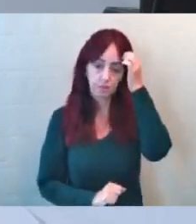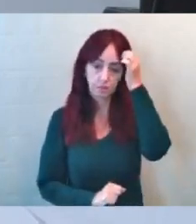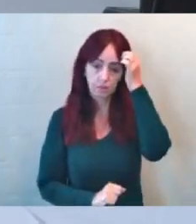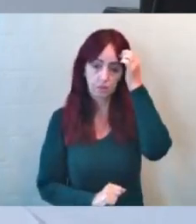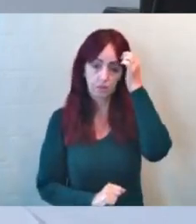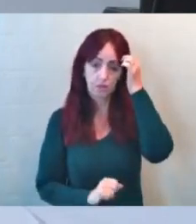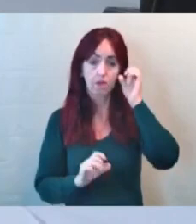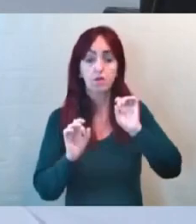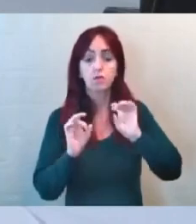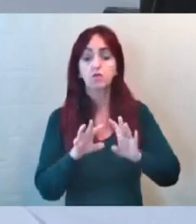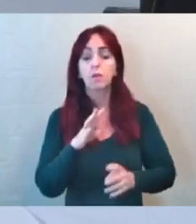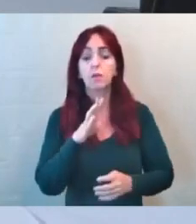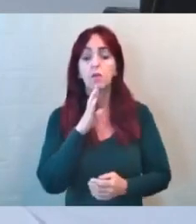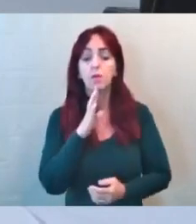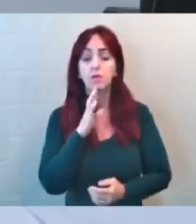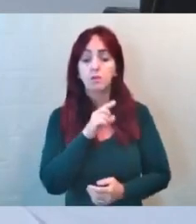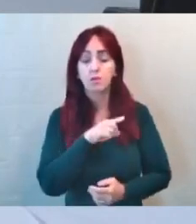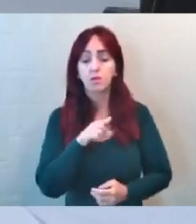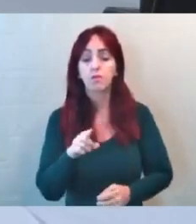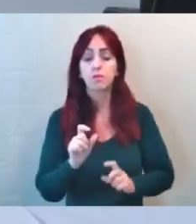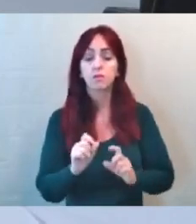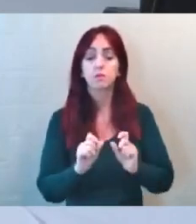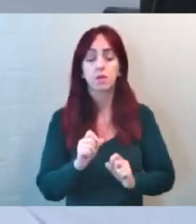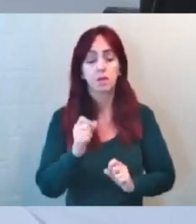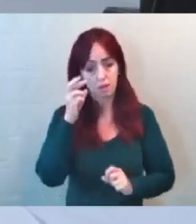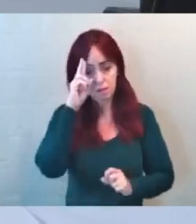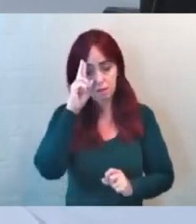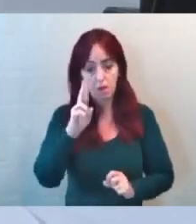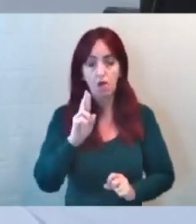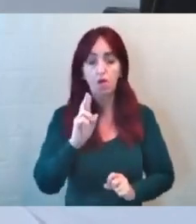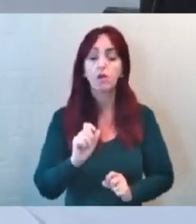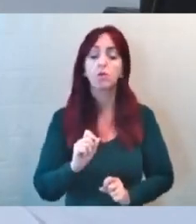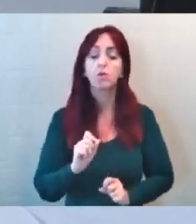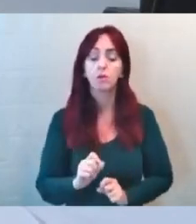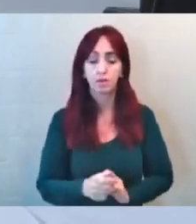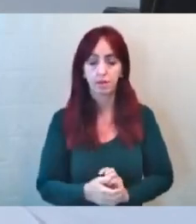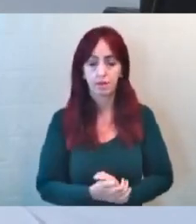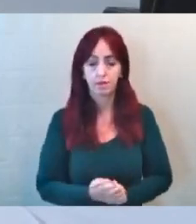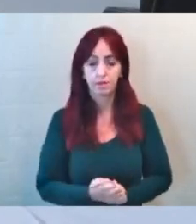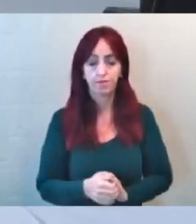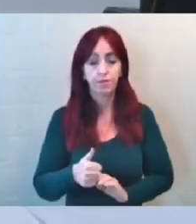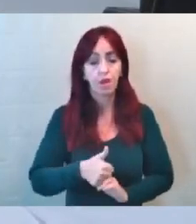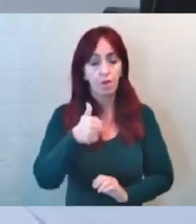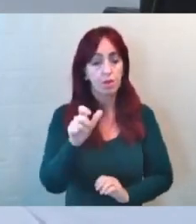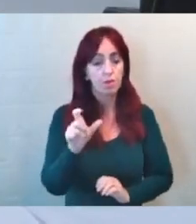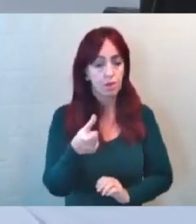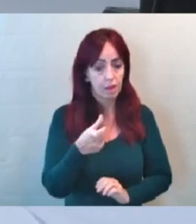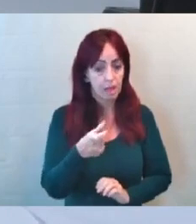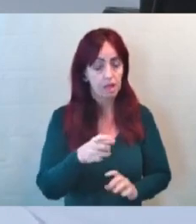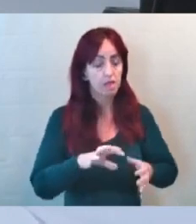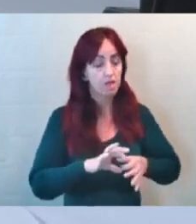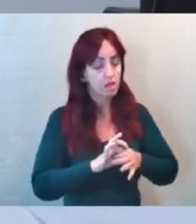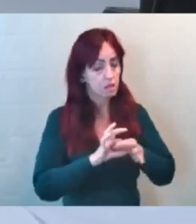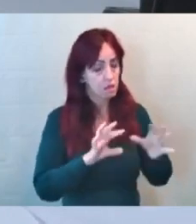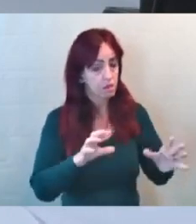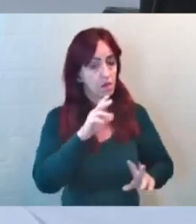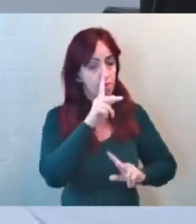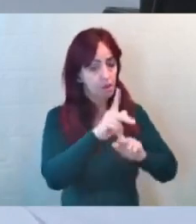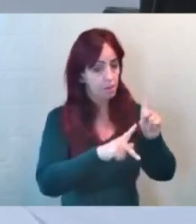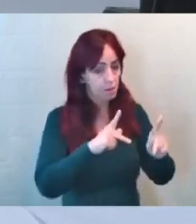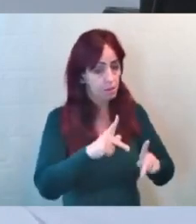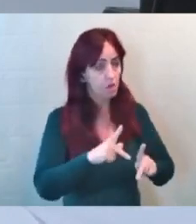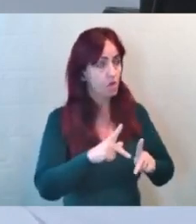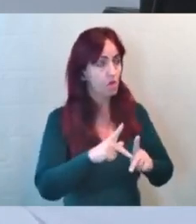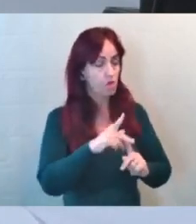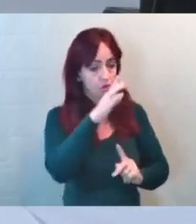Então, o primeiro cartão, senhora, ele é disponibilizado de forma gratuita pela Transfácio, e aí a prefeitura coloca esse cartão no custo do